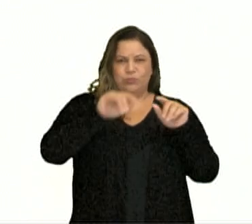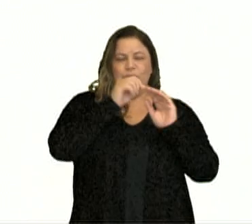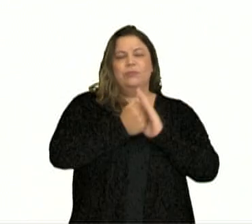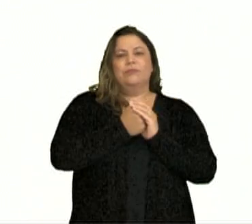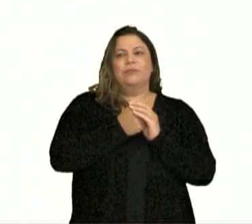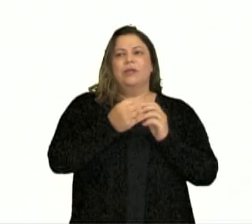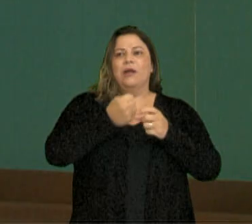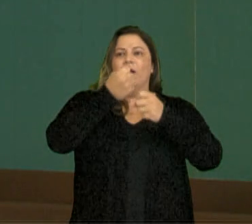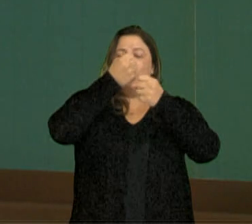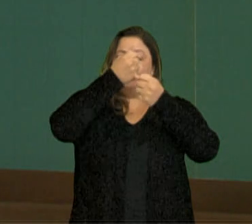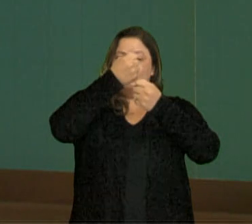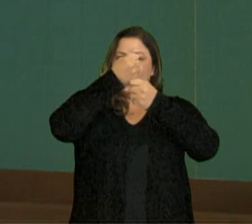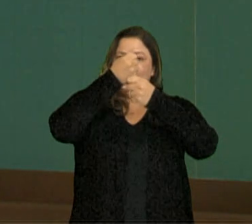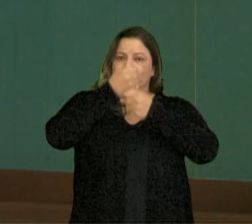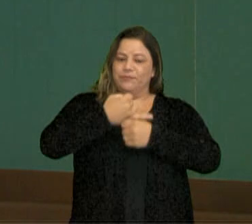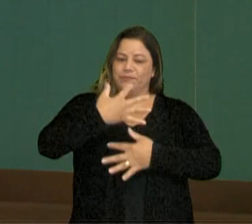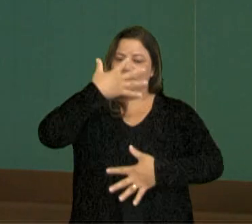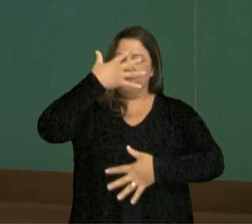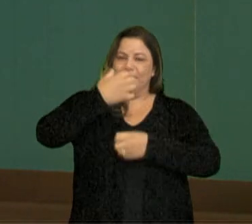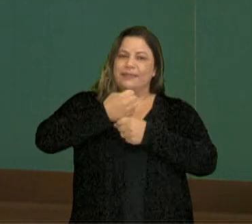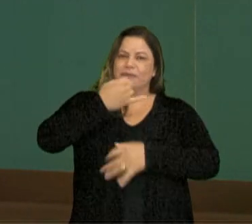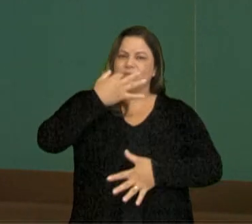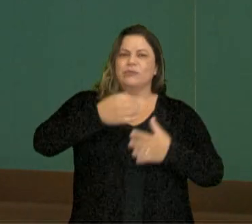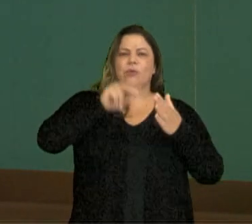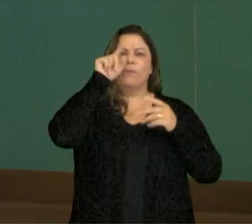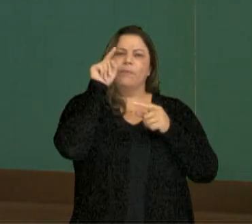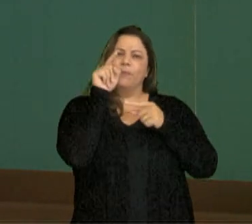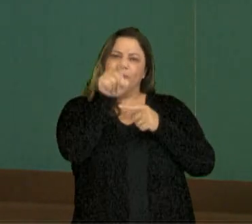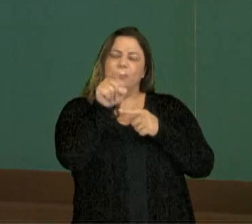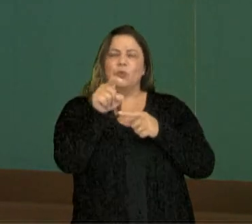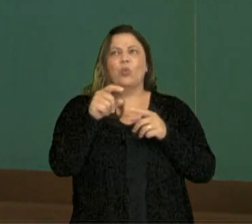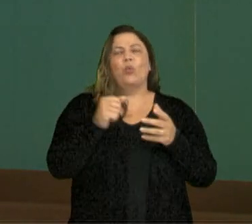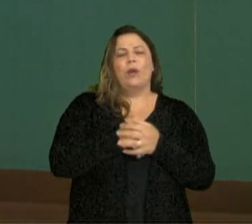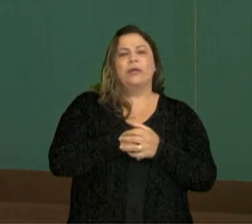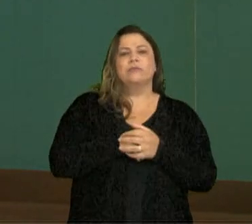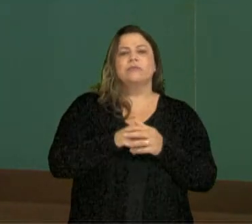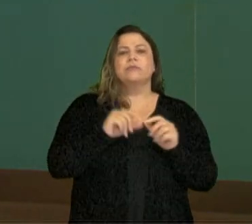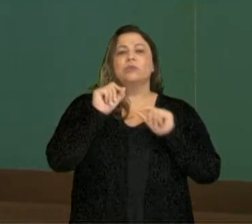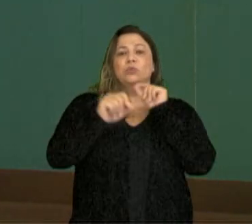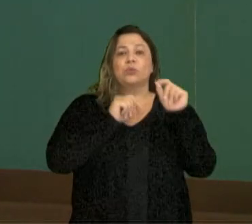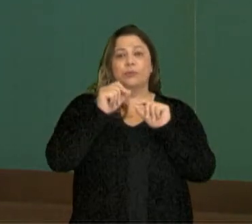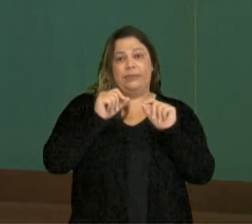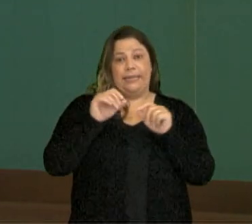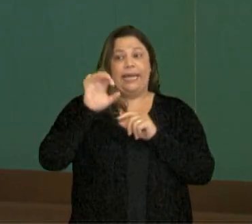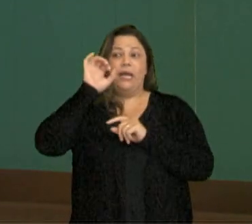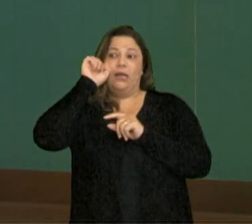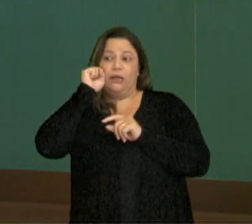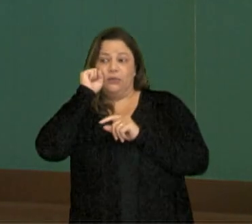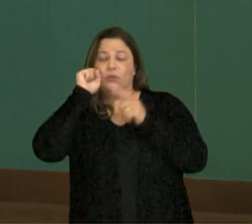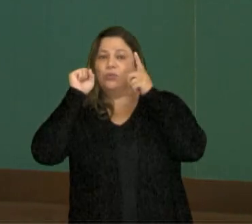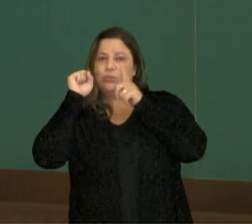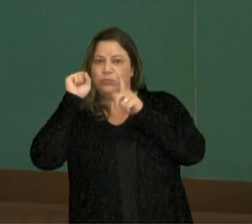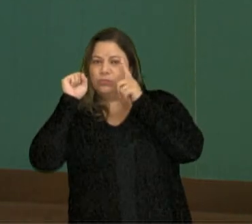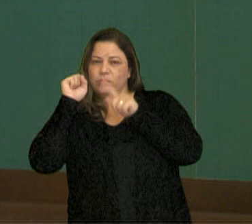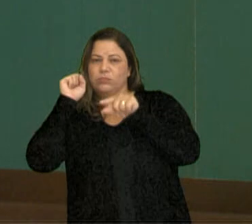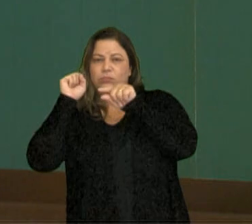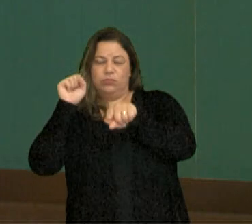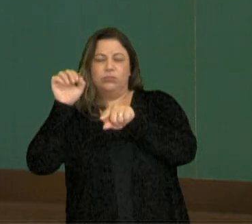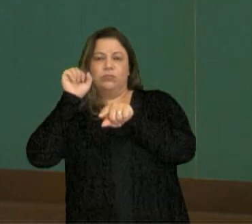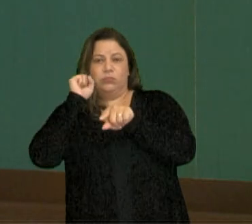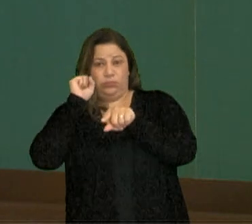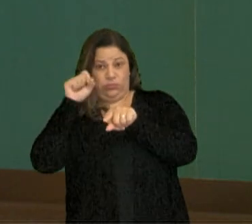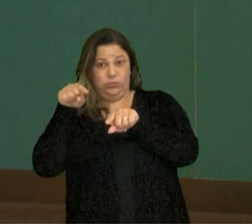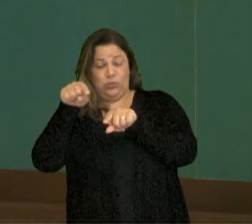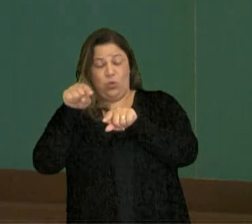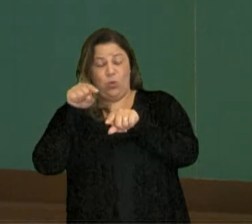geralmente ele traz um alto-falante. Ah, eu quero ouvir como é que fala essa palavrinha. Clica lá no dicionário e você vai ouvir a pronúncia. Tem a